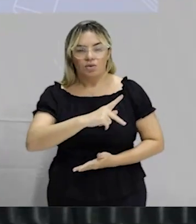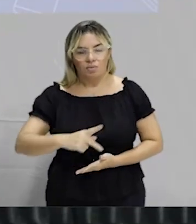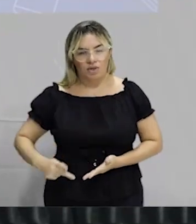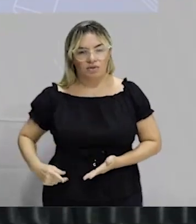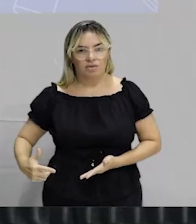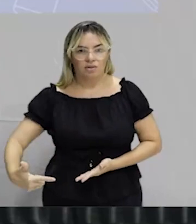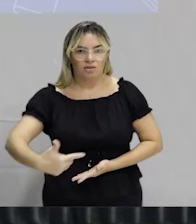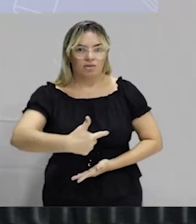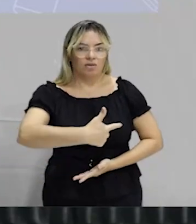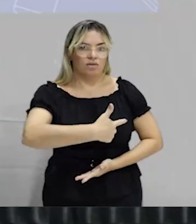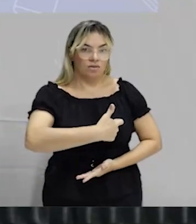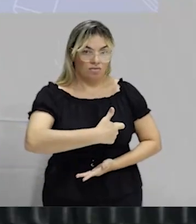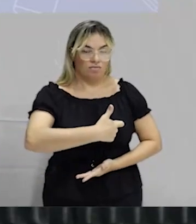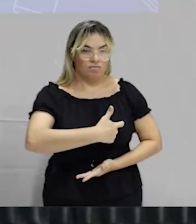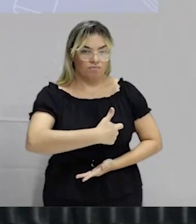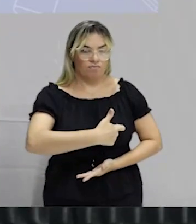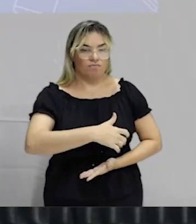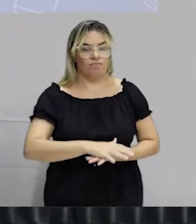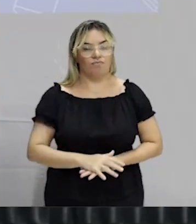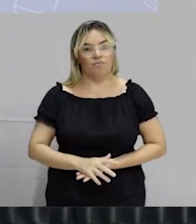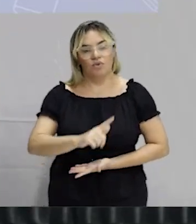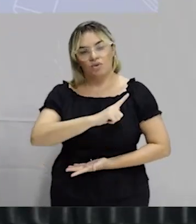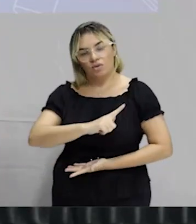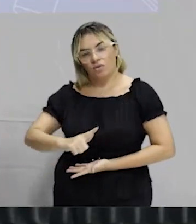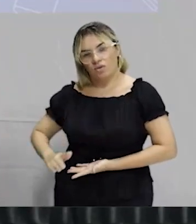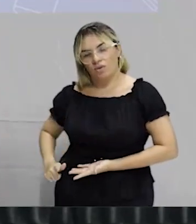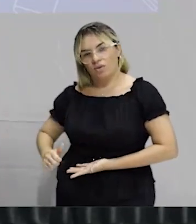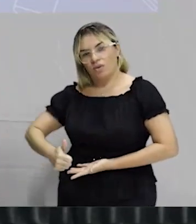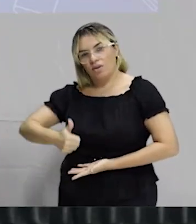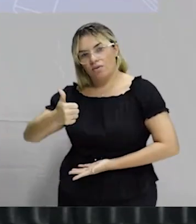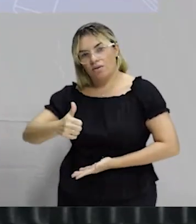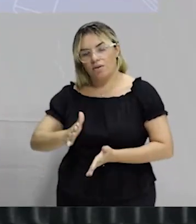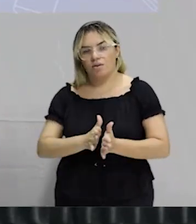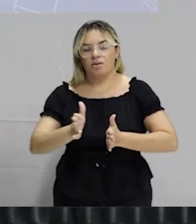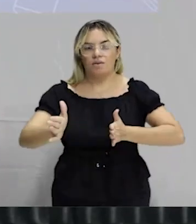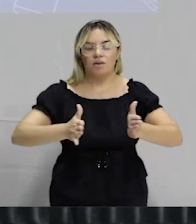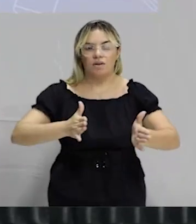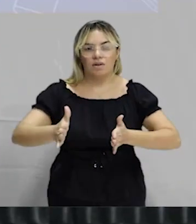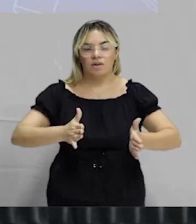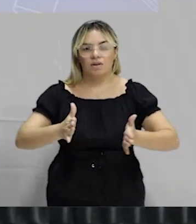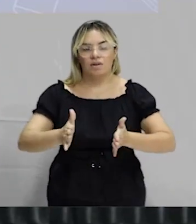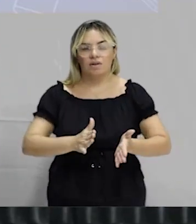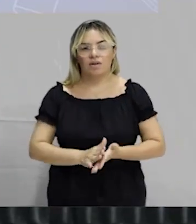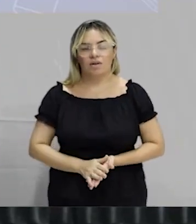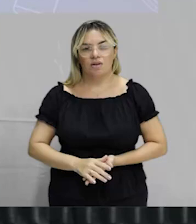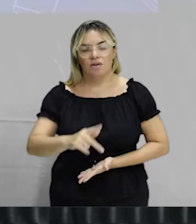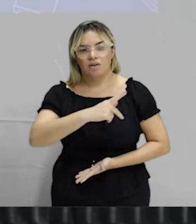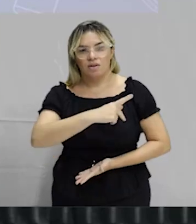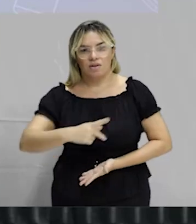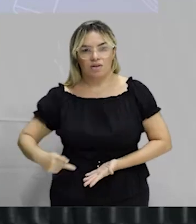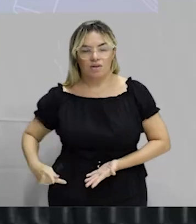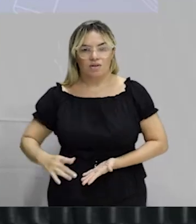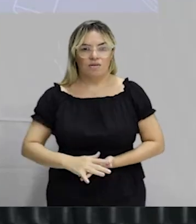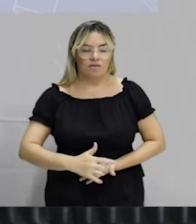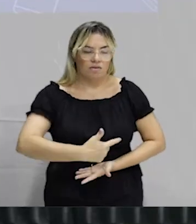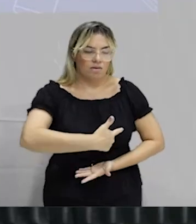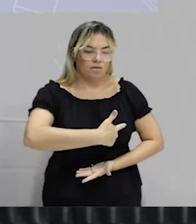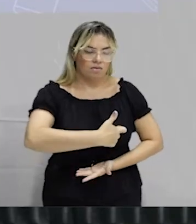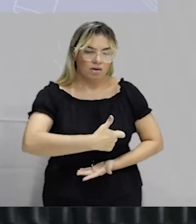Nós estamos na era Vargas, na primeira fase da era Vargas, no governo provisório.